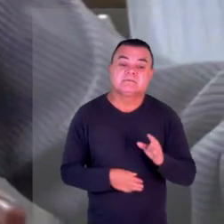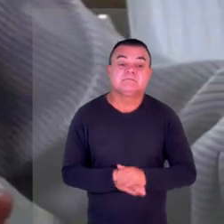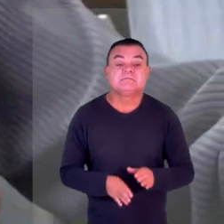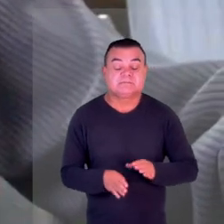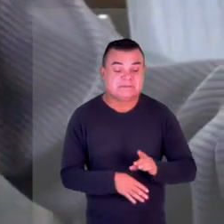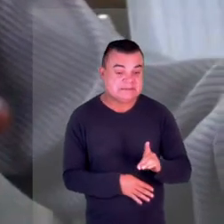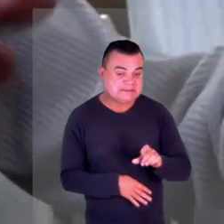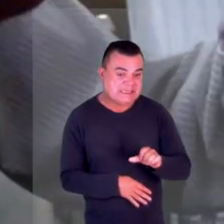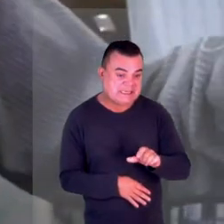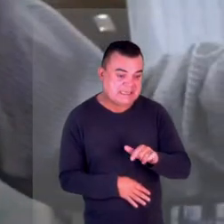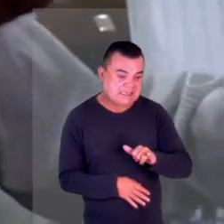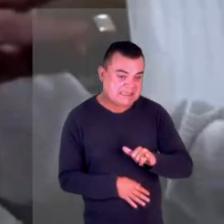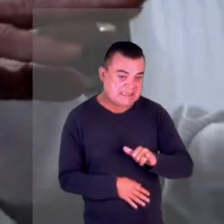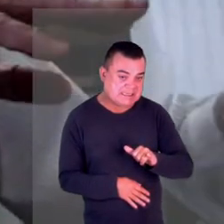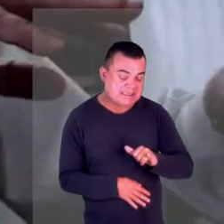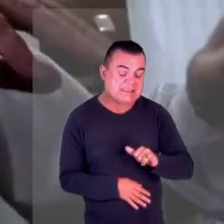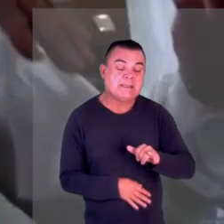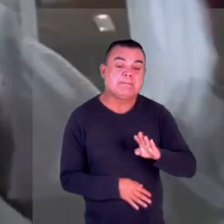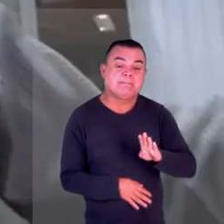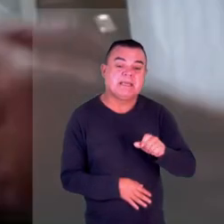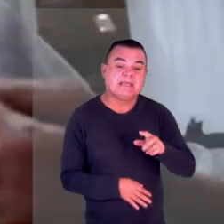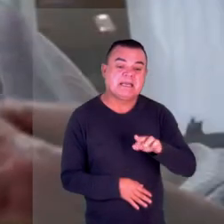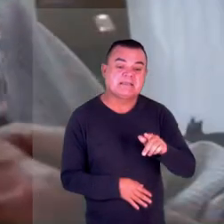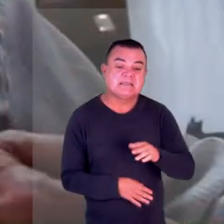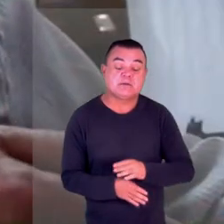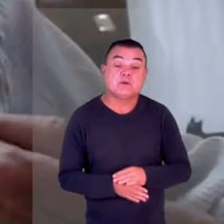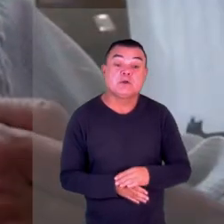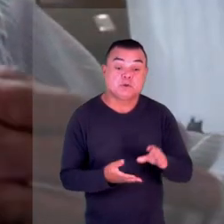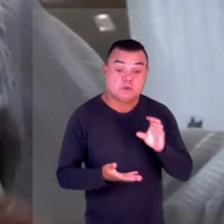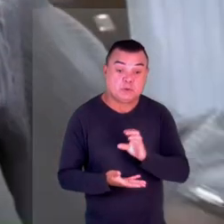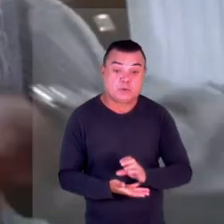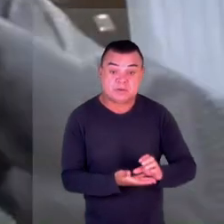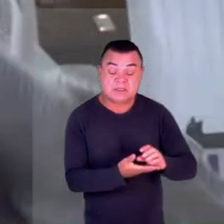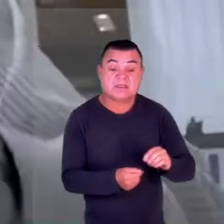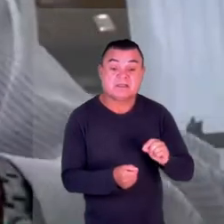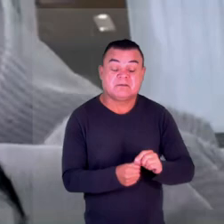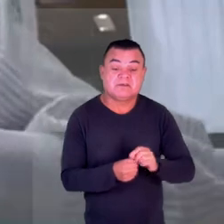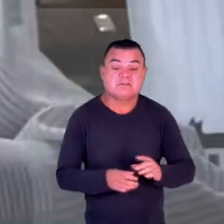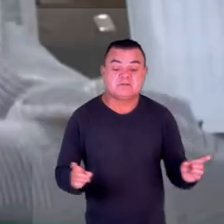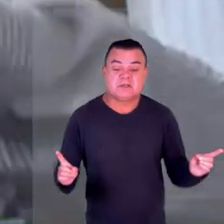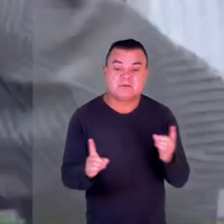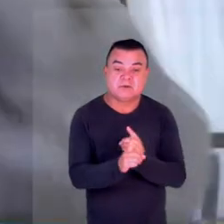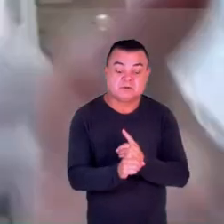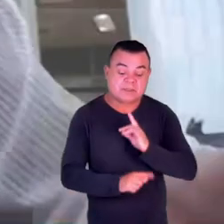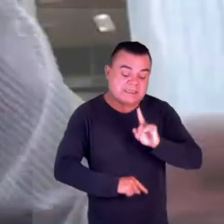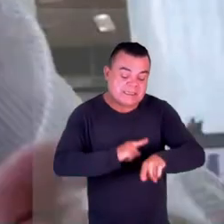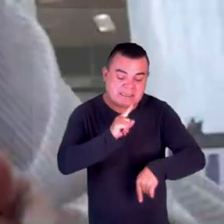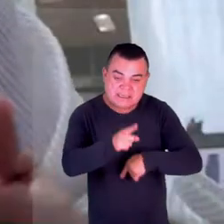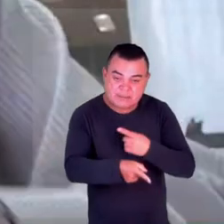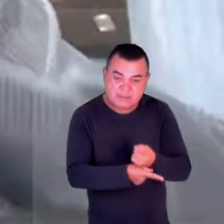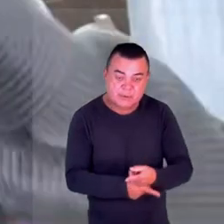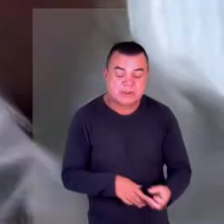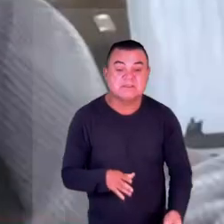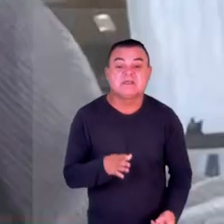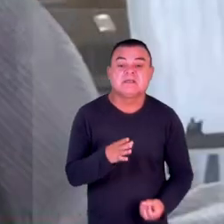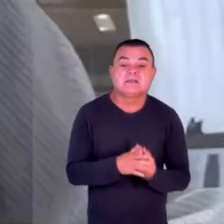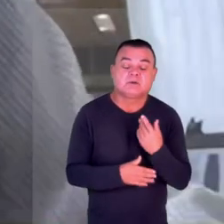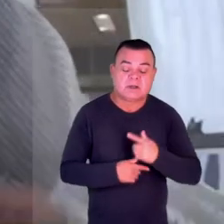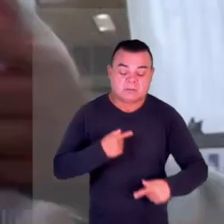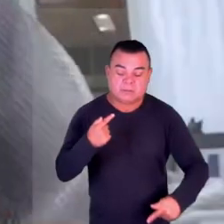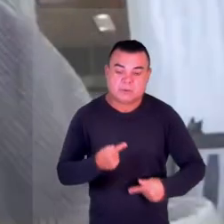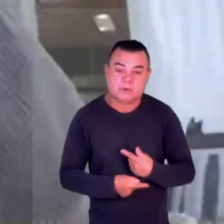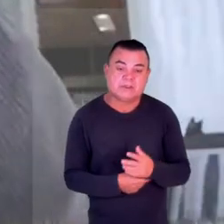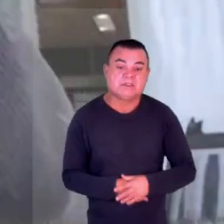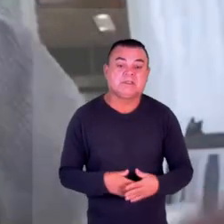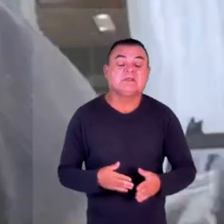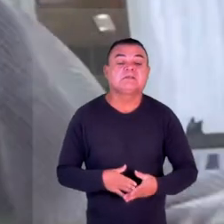né que que Fez o diagnóstico e em seguida né formulou a política estabeleceu